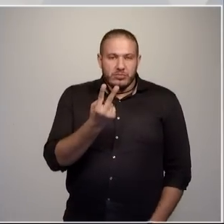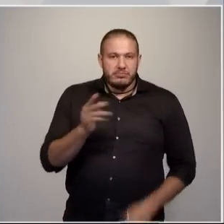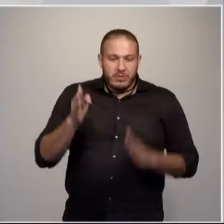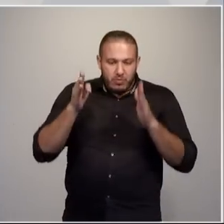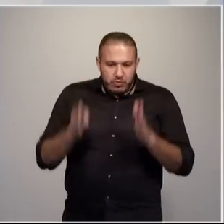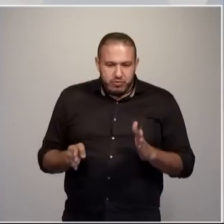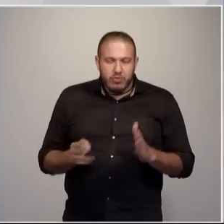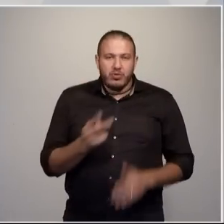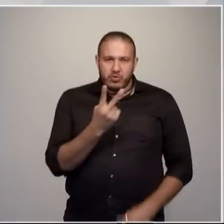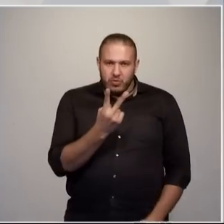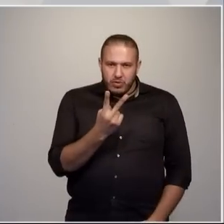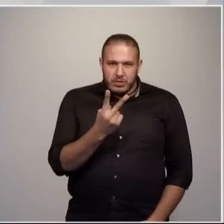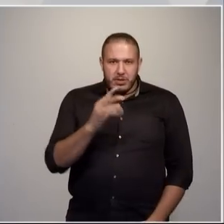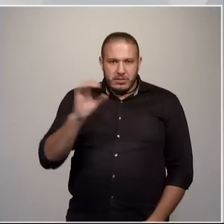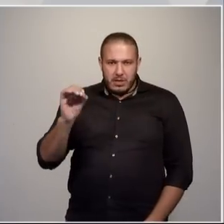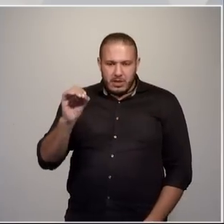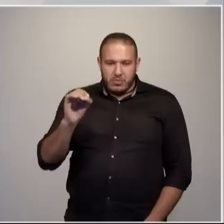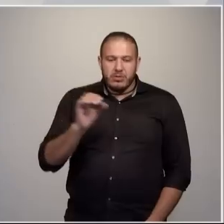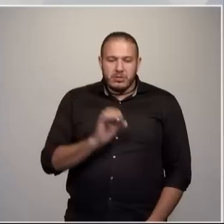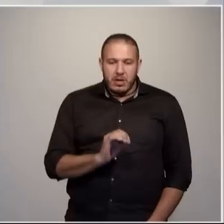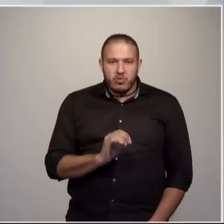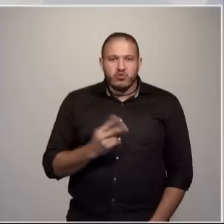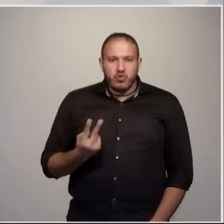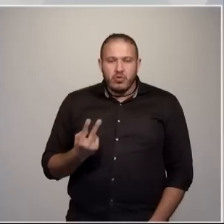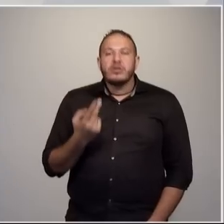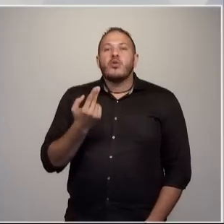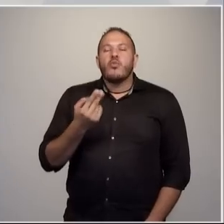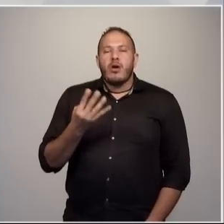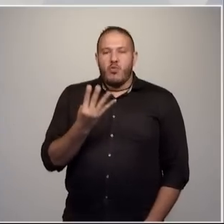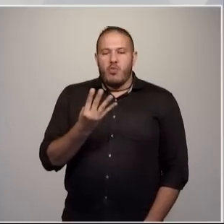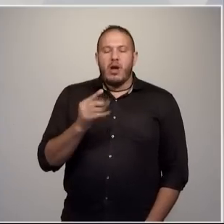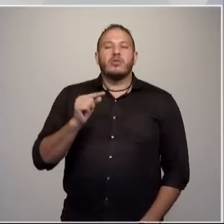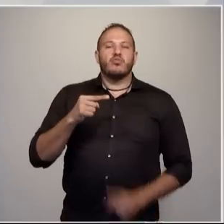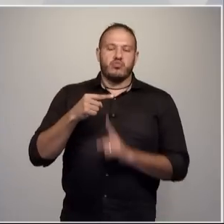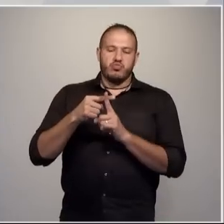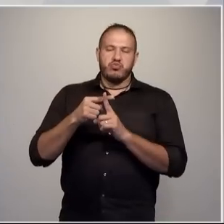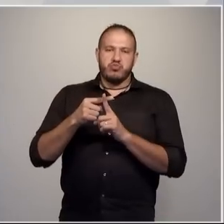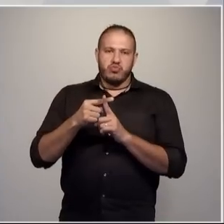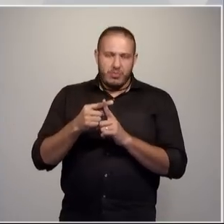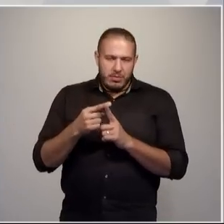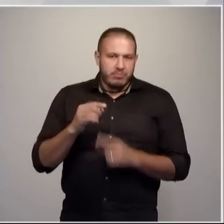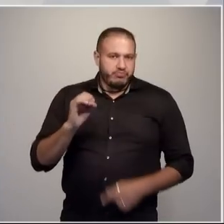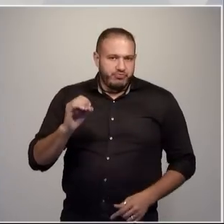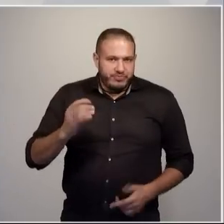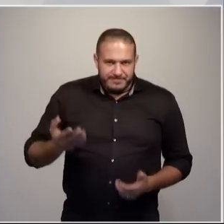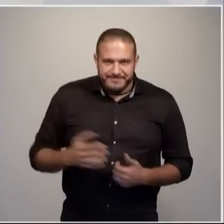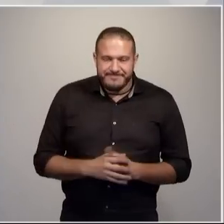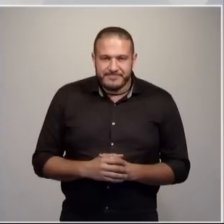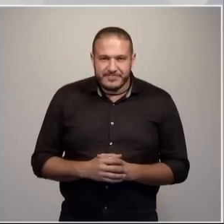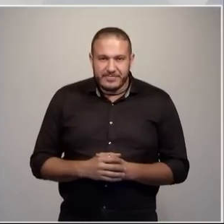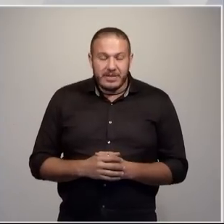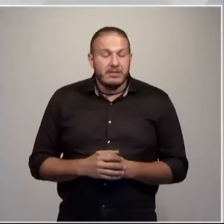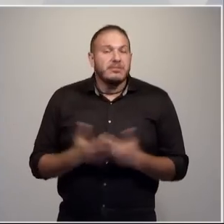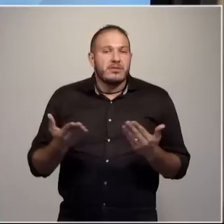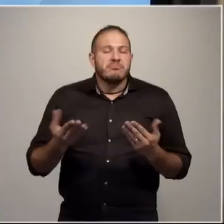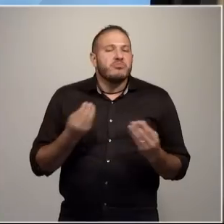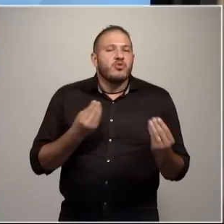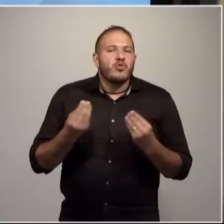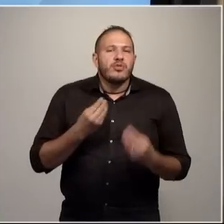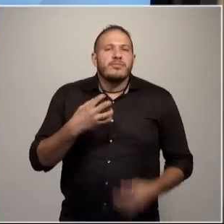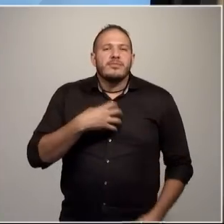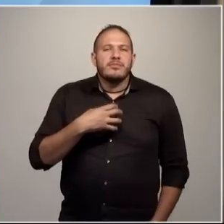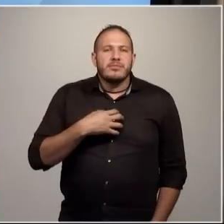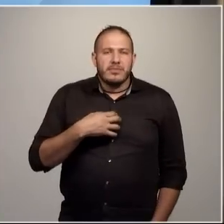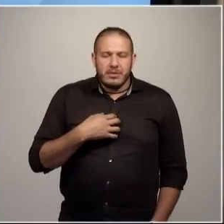2,002, que é 4, que é positivo. Então funciona assim,